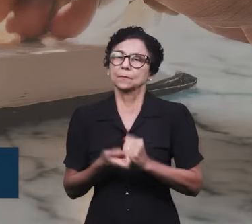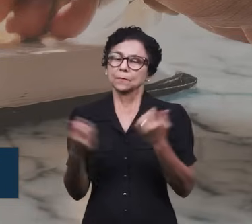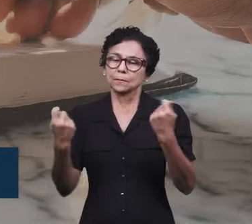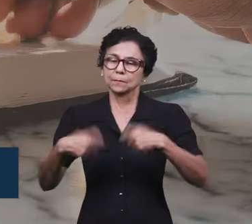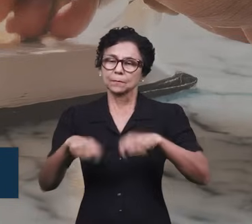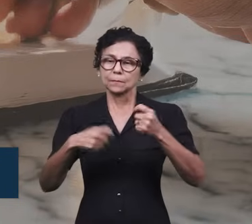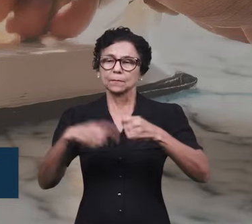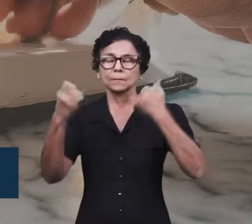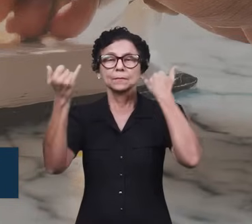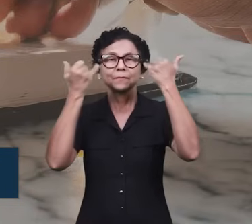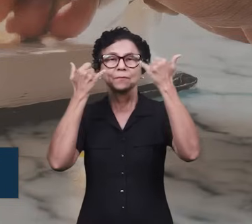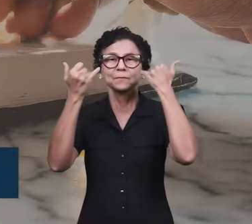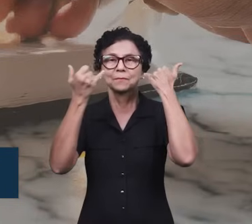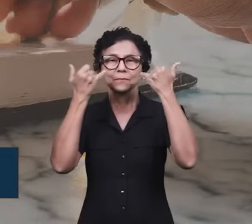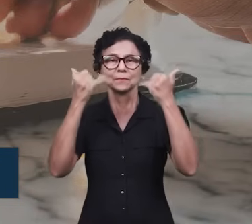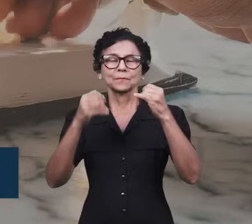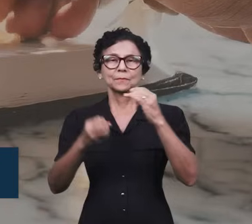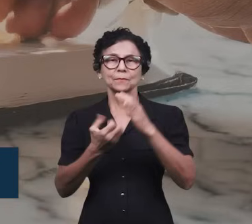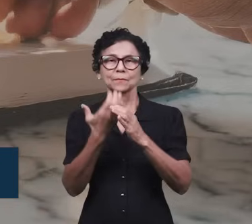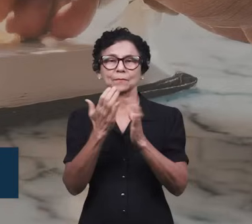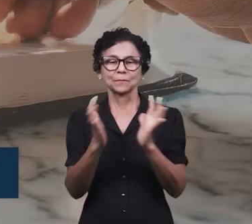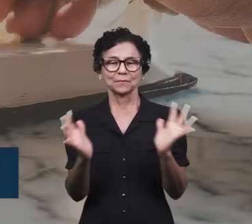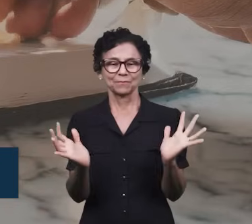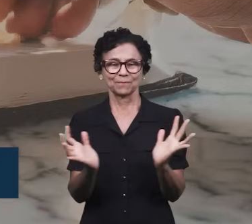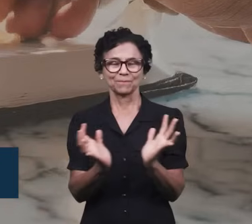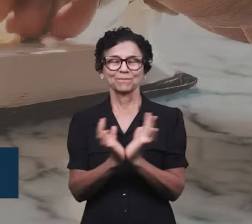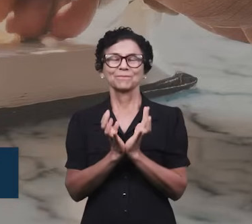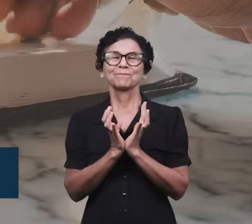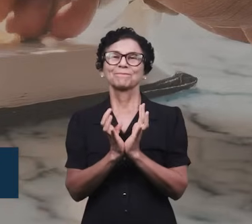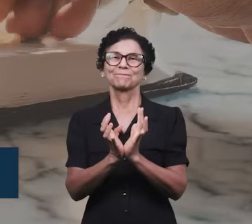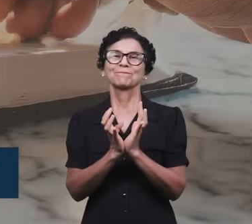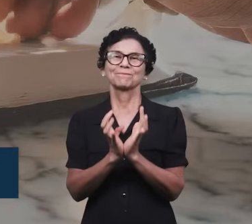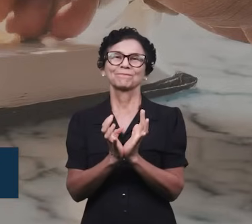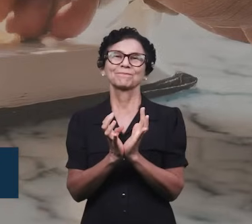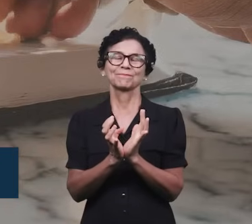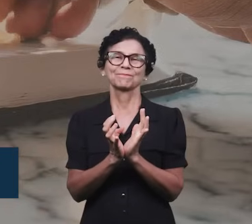utilizamos para formar o grupo ali e depois